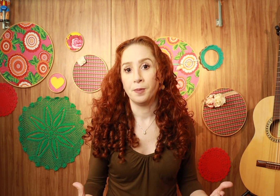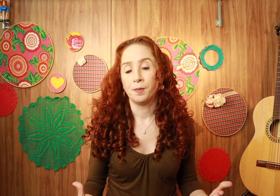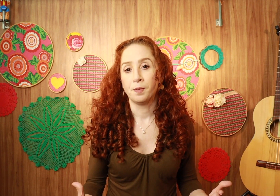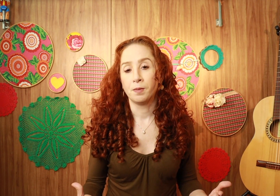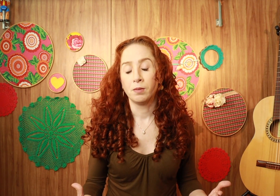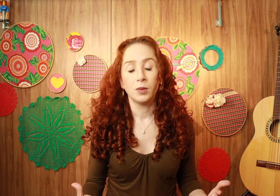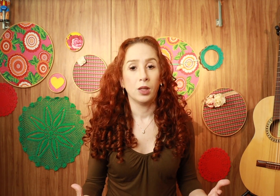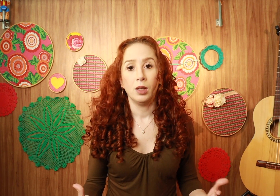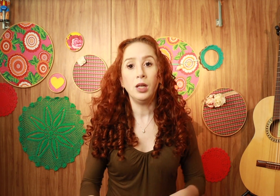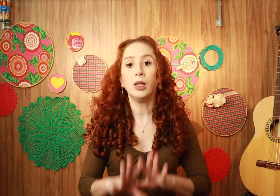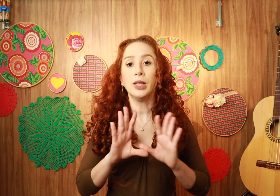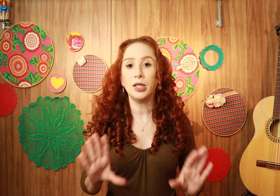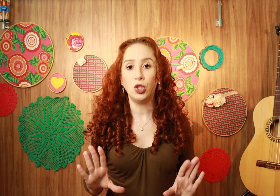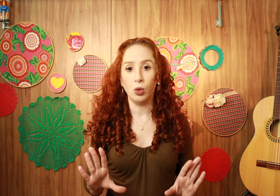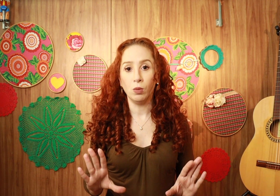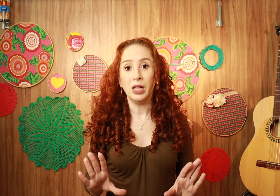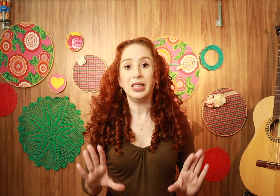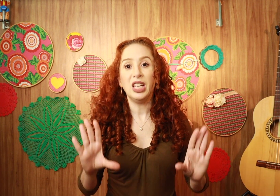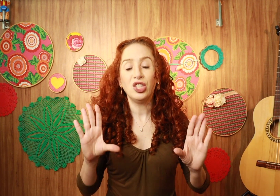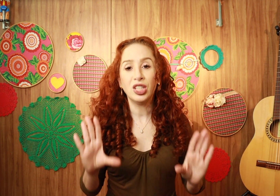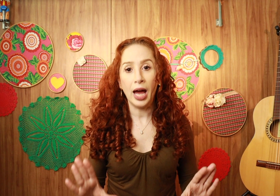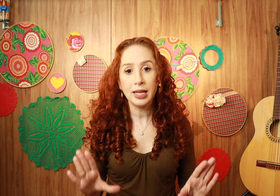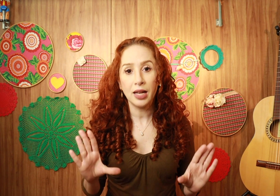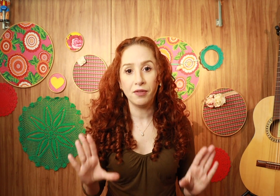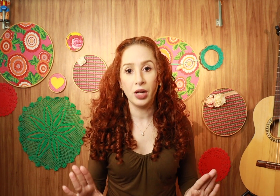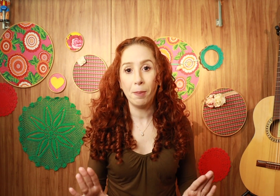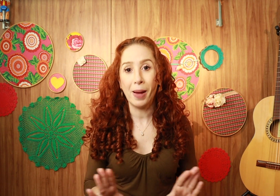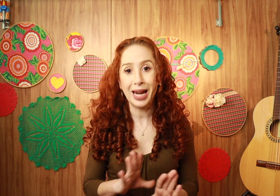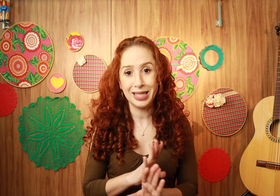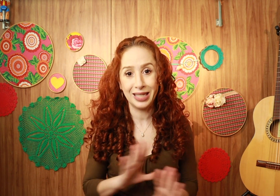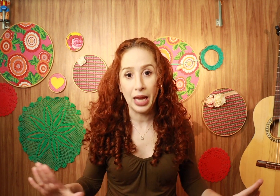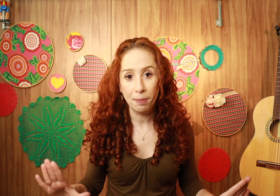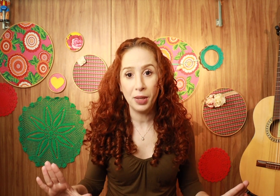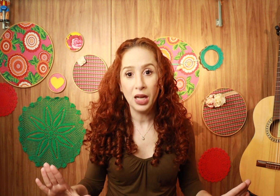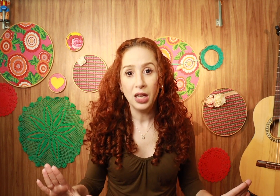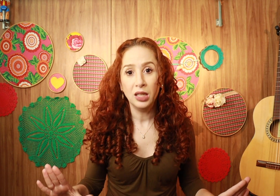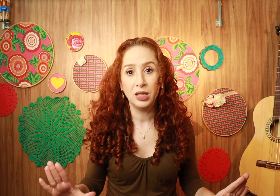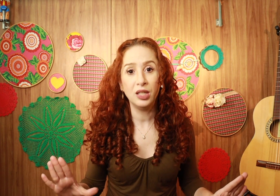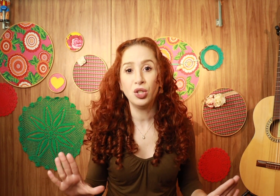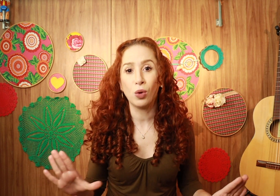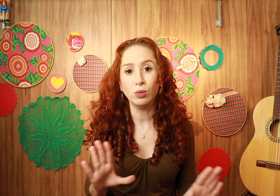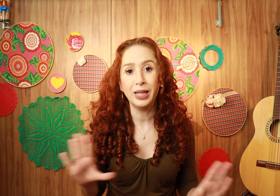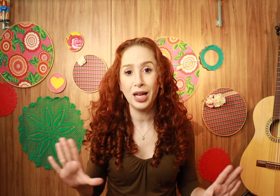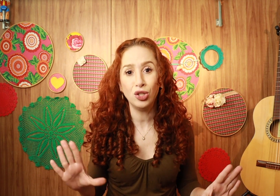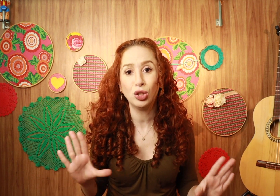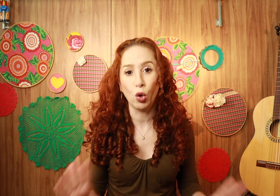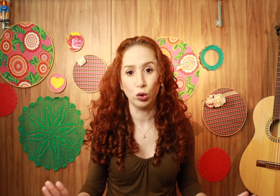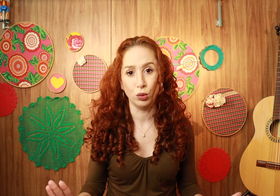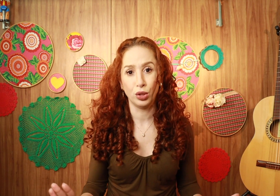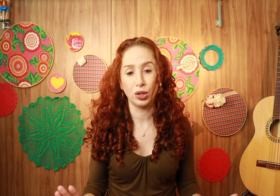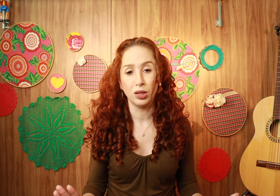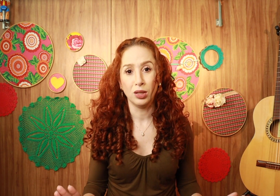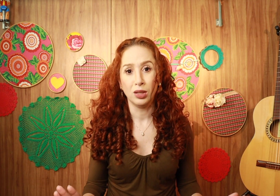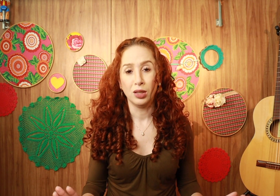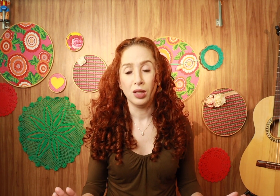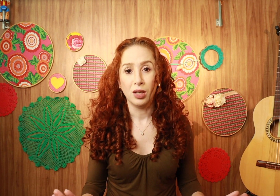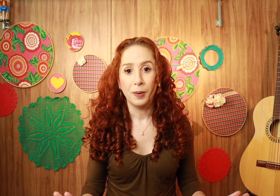estranha. Então decidiu deixar a savana para sempre e se esconder de